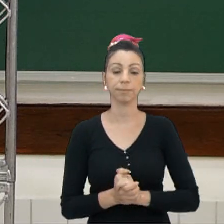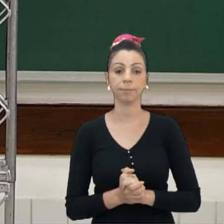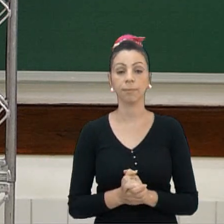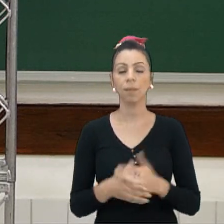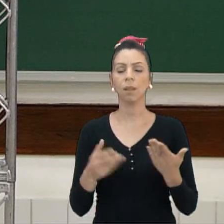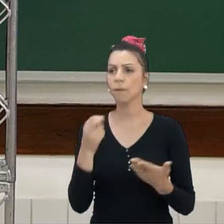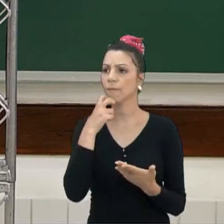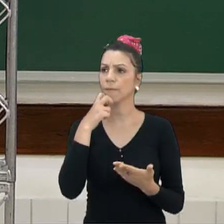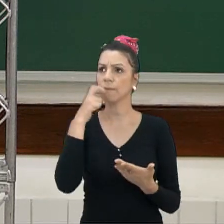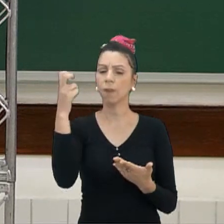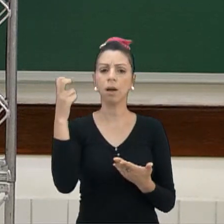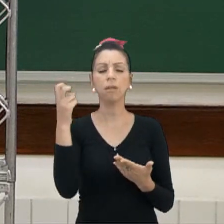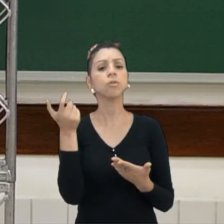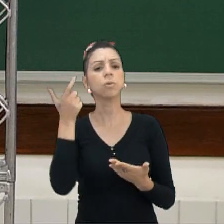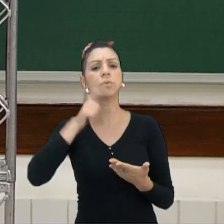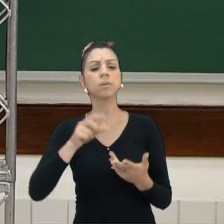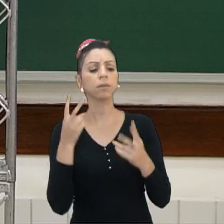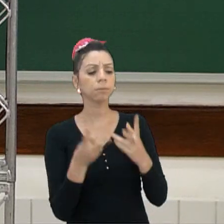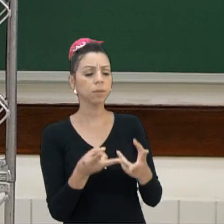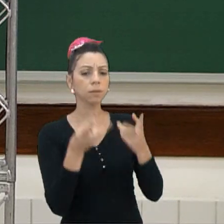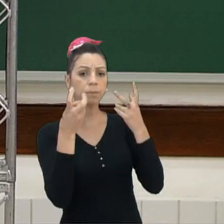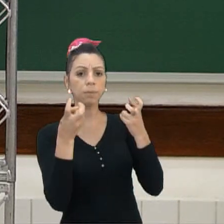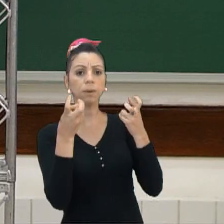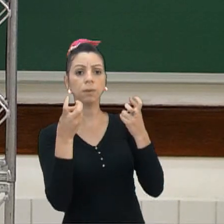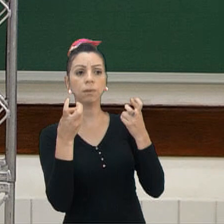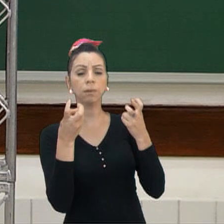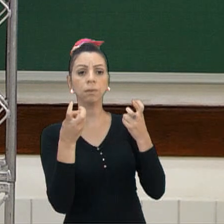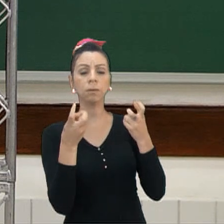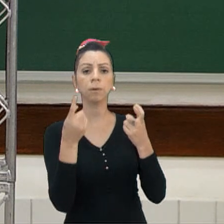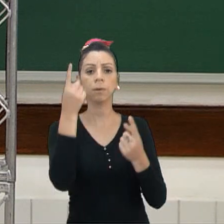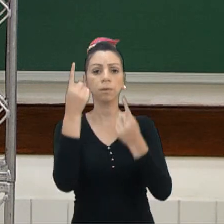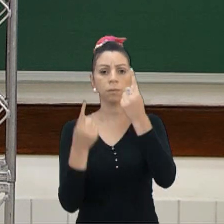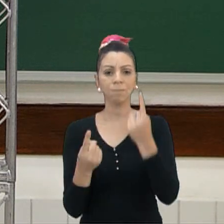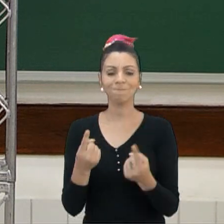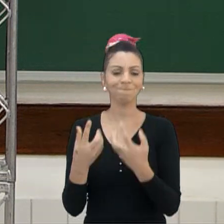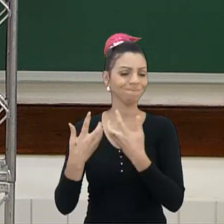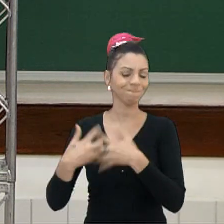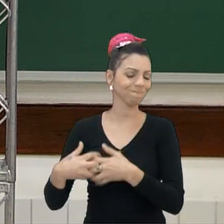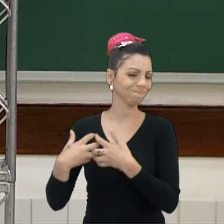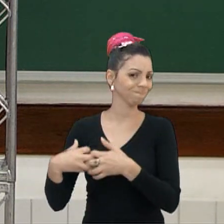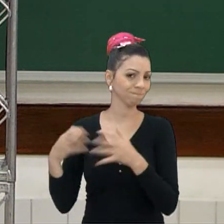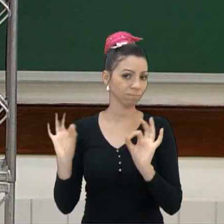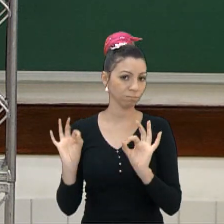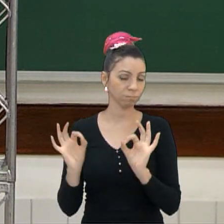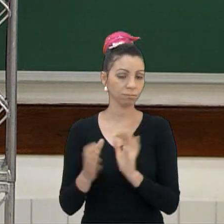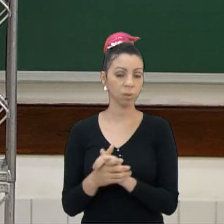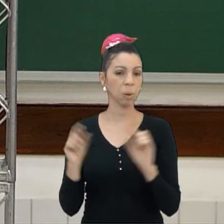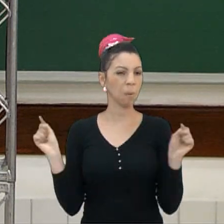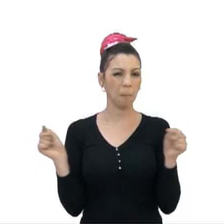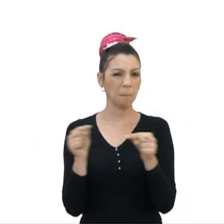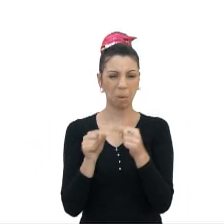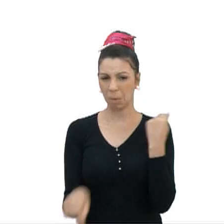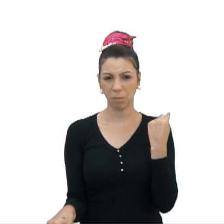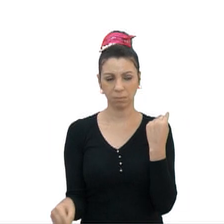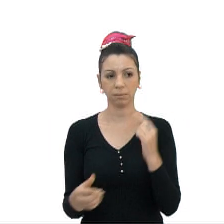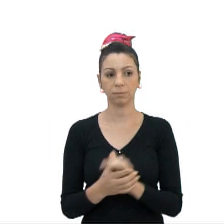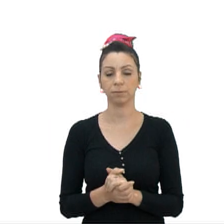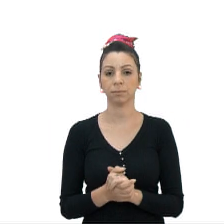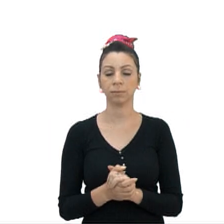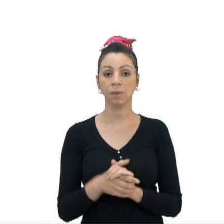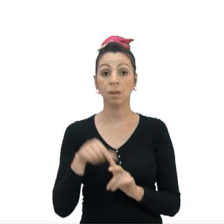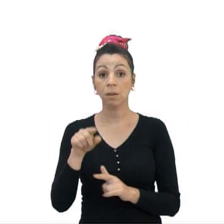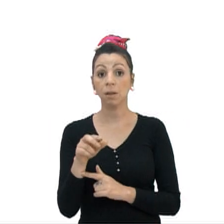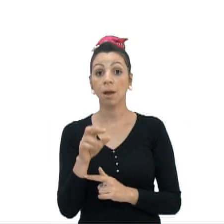voz alta, a gente já consegue perceber qual delas ali não está funcionando, certo? A correta é, se